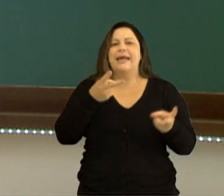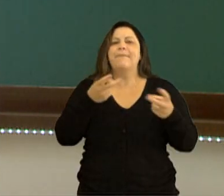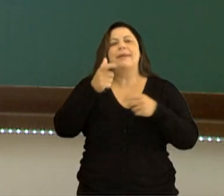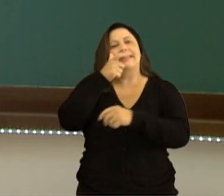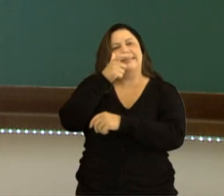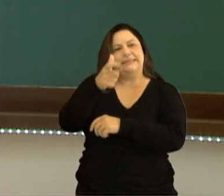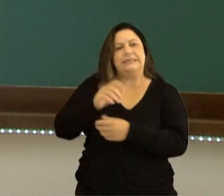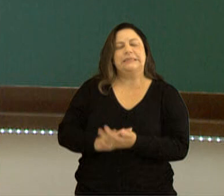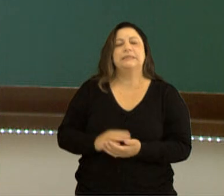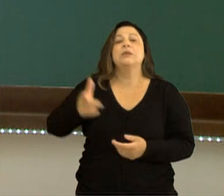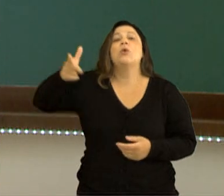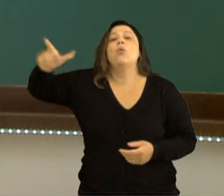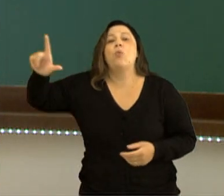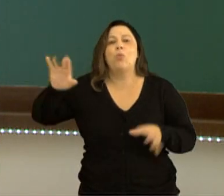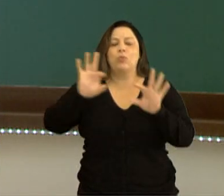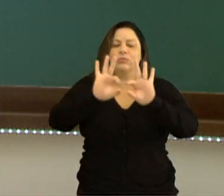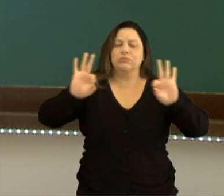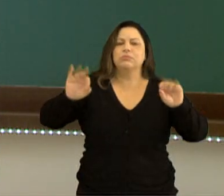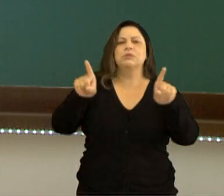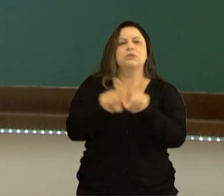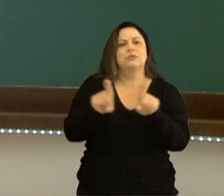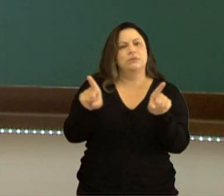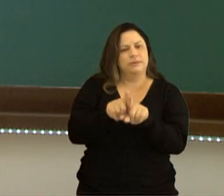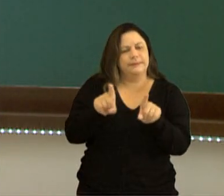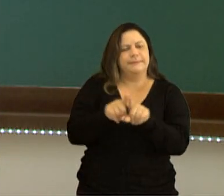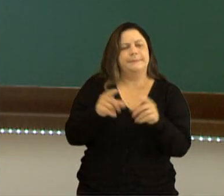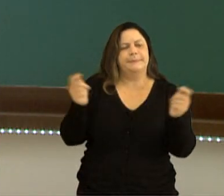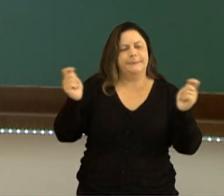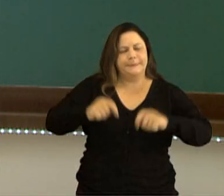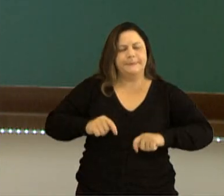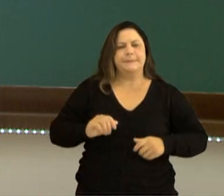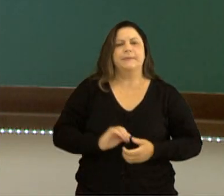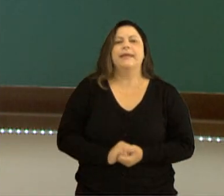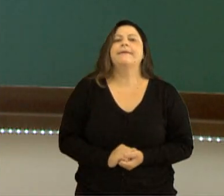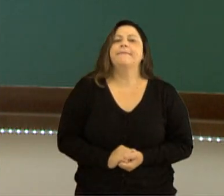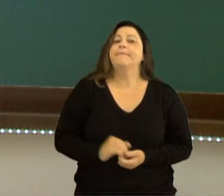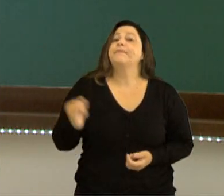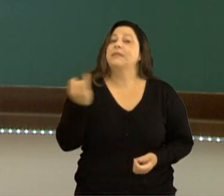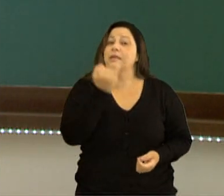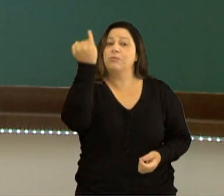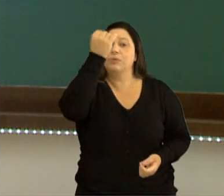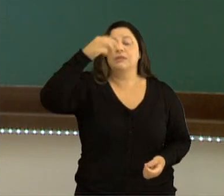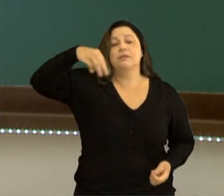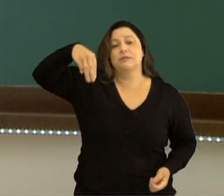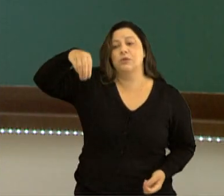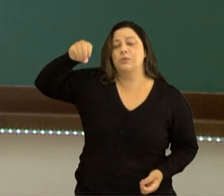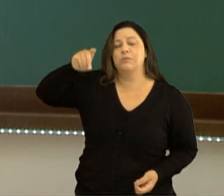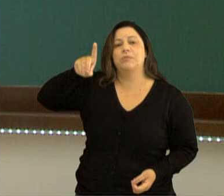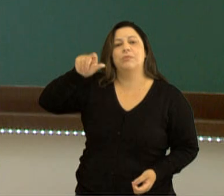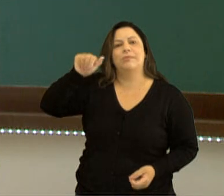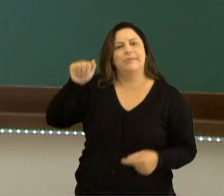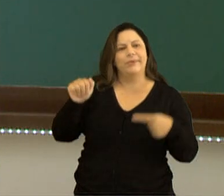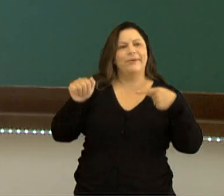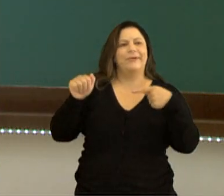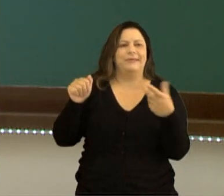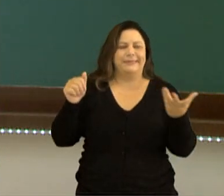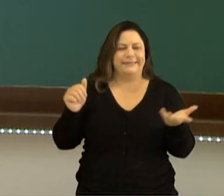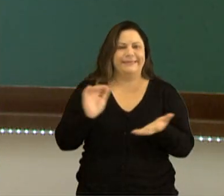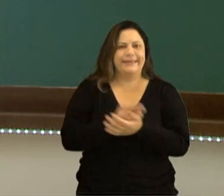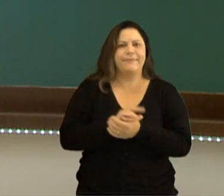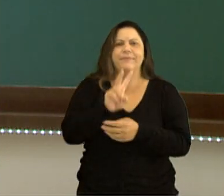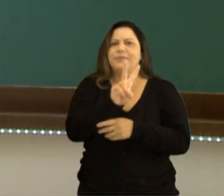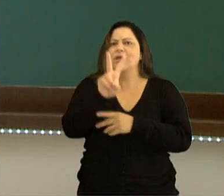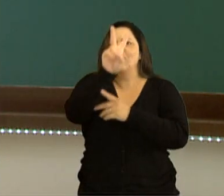Uma outra medida também de tendência central importante para nós é a moda, né? A moda é o valor